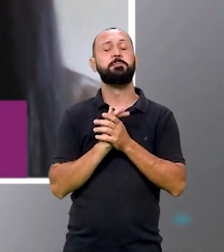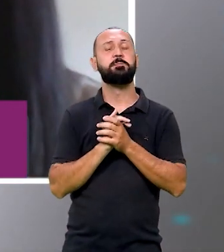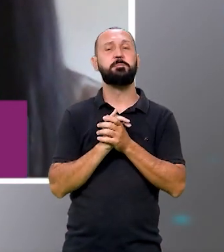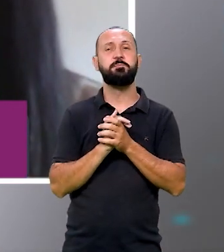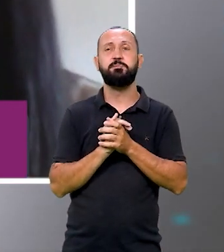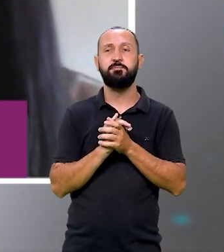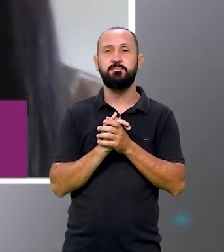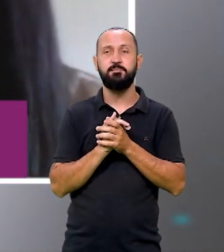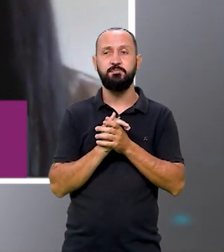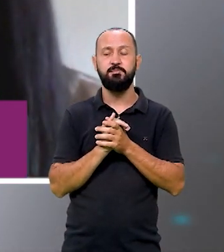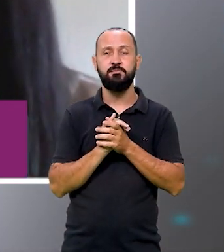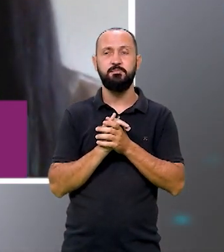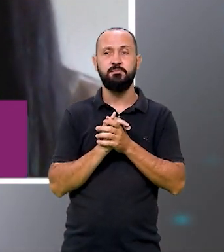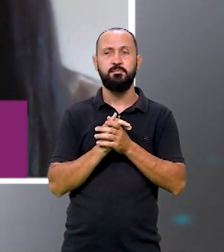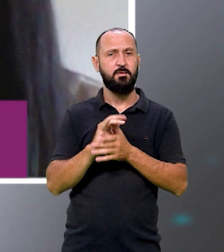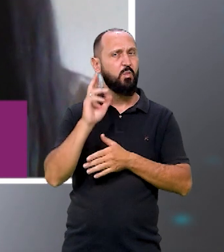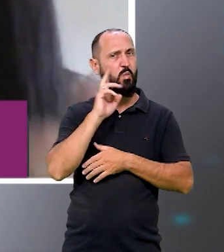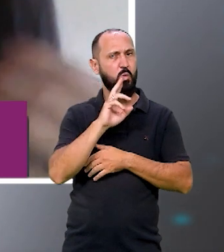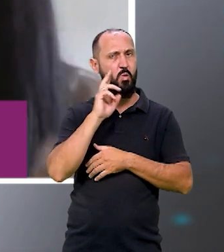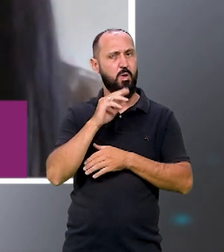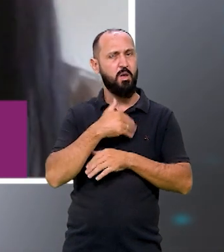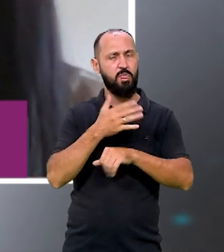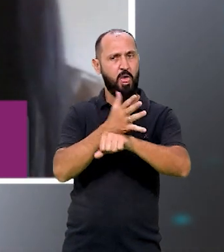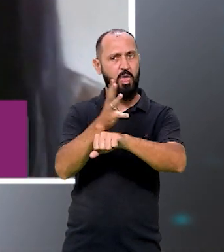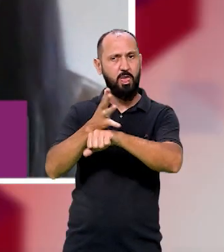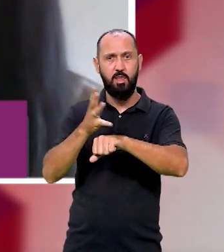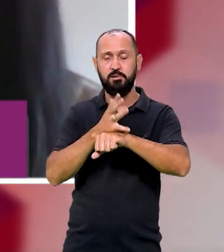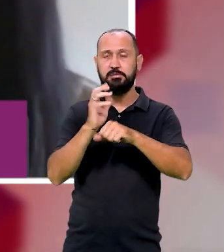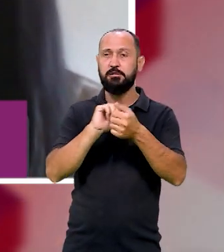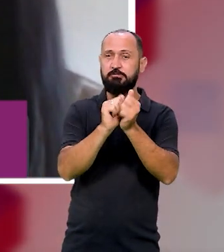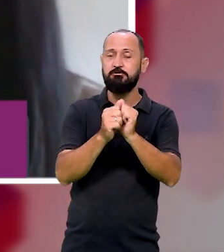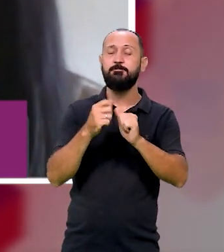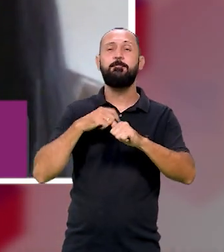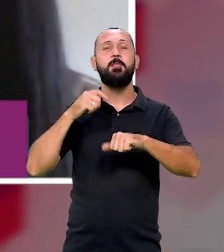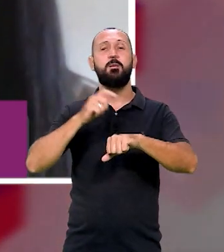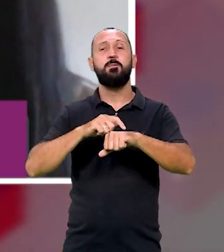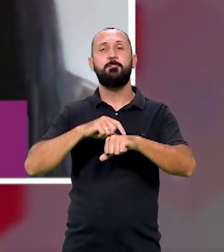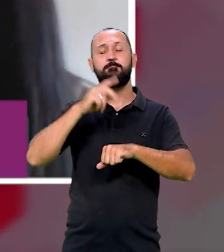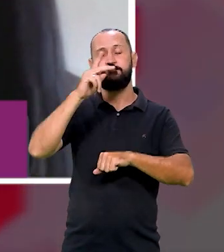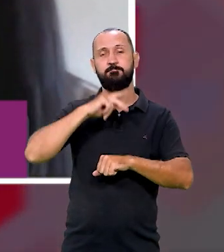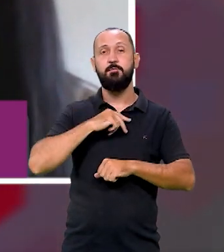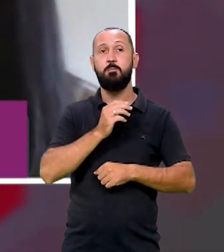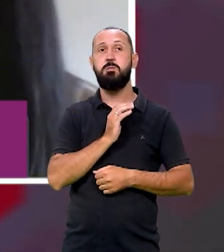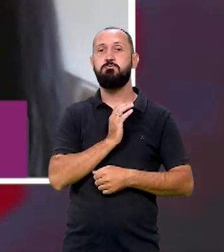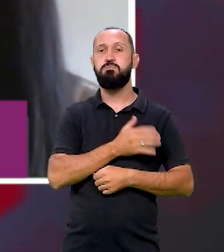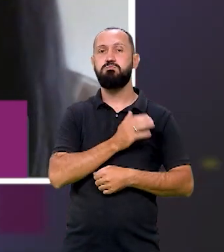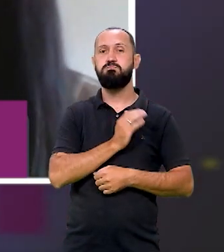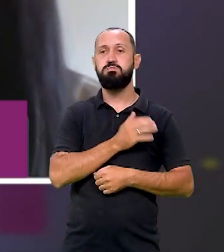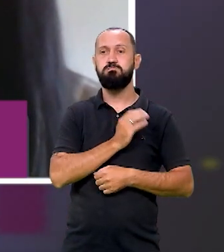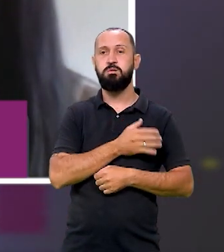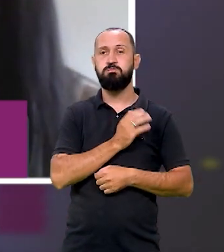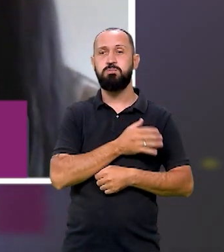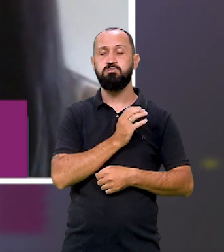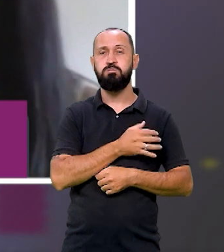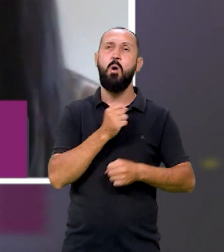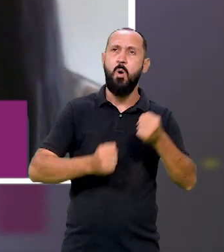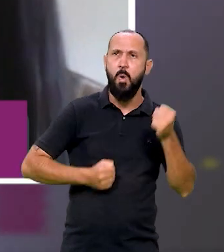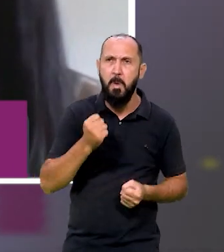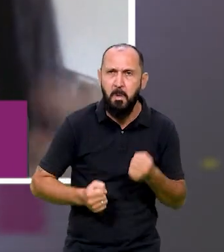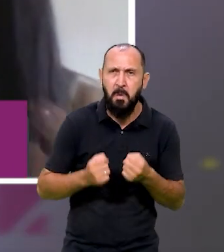glicose entre dentro da célula, a gente precisa desses minerais. Só que também você falou uma coisa importante, cafeína. Eu